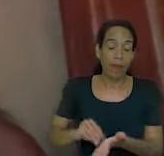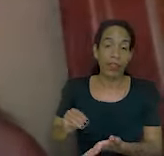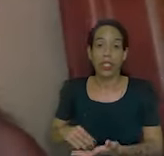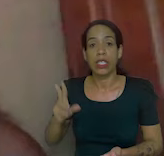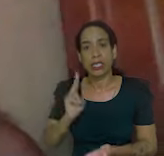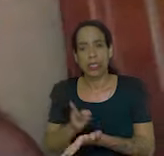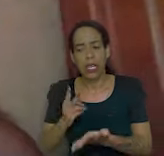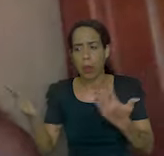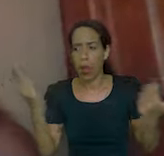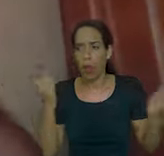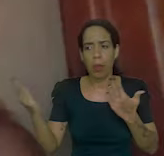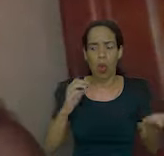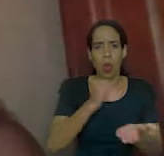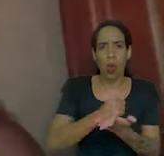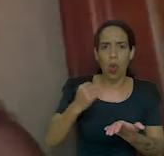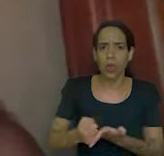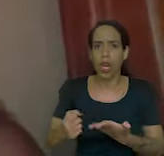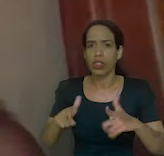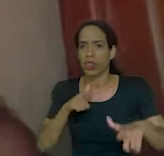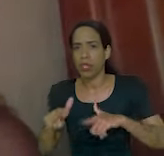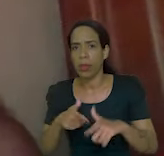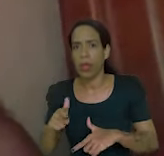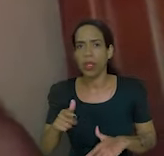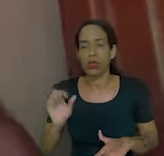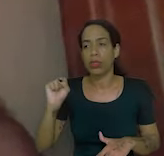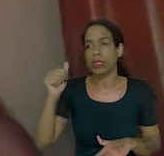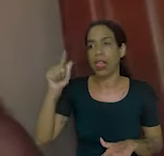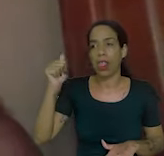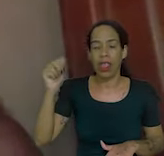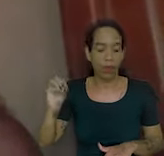Eu sempre comparo com contratos de parceria dos salões.